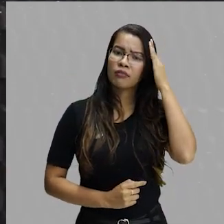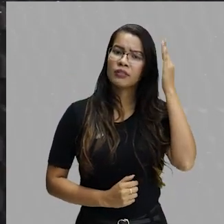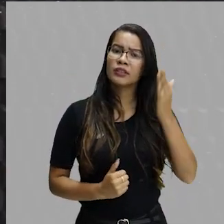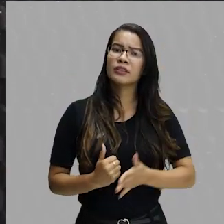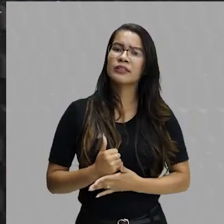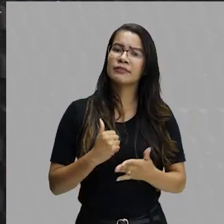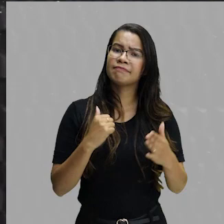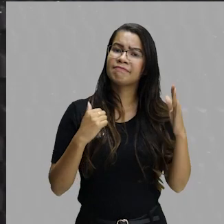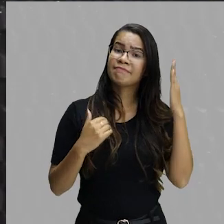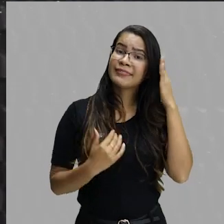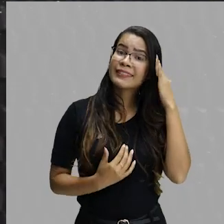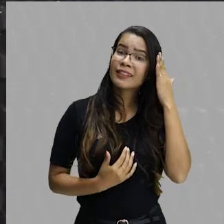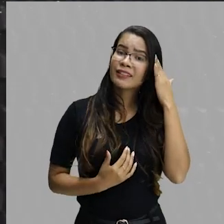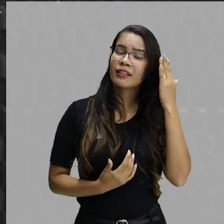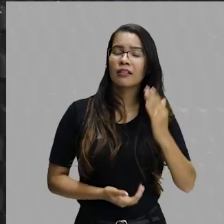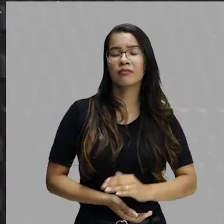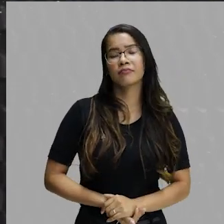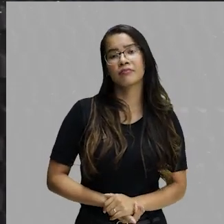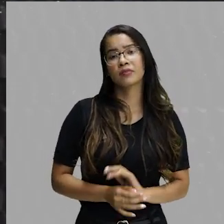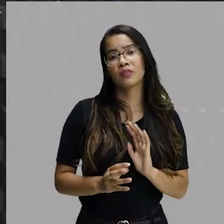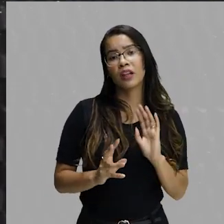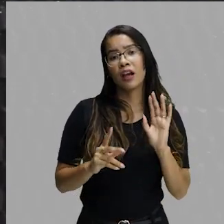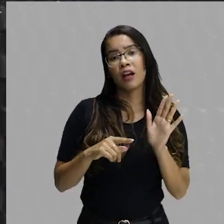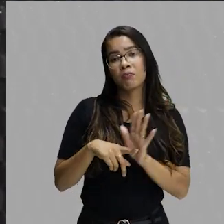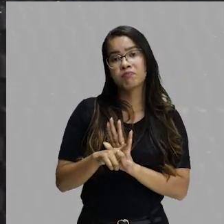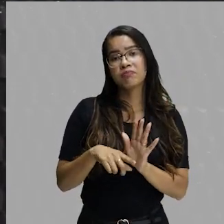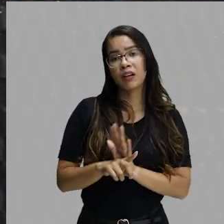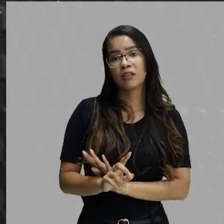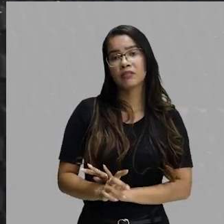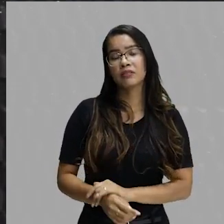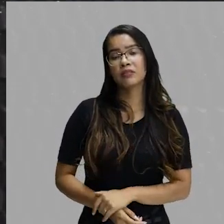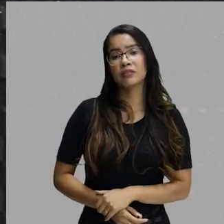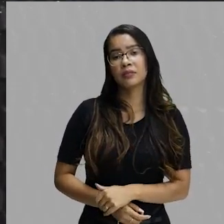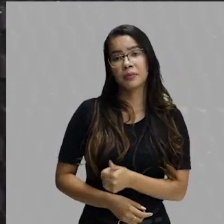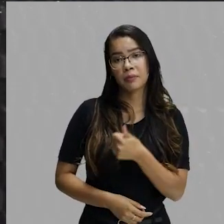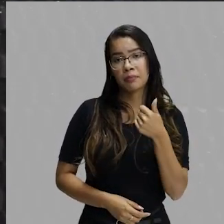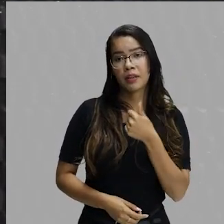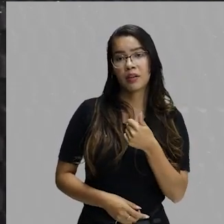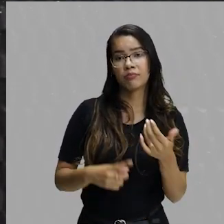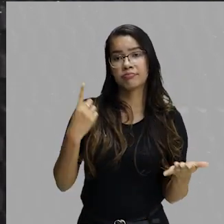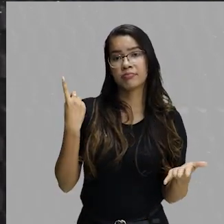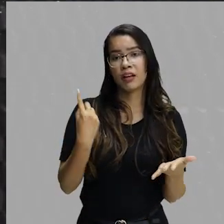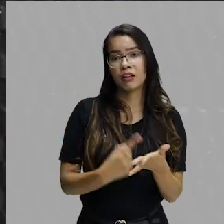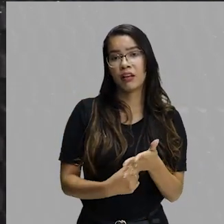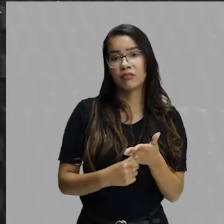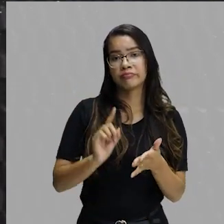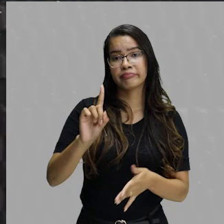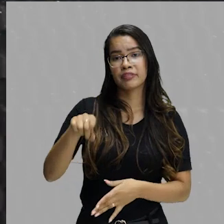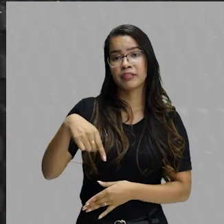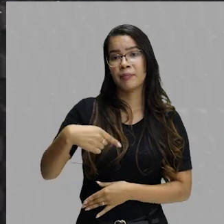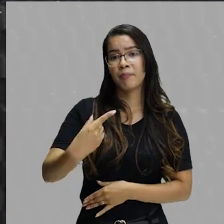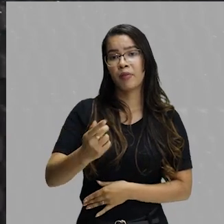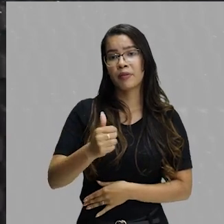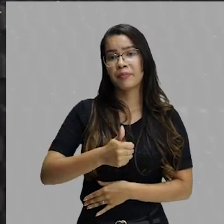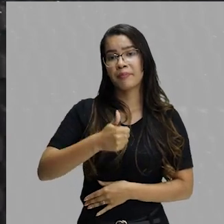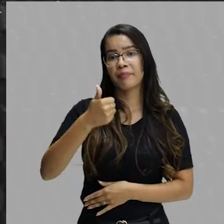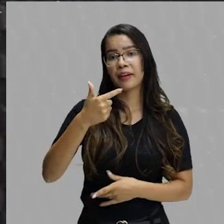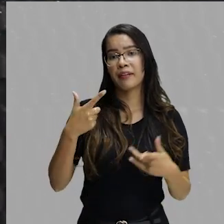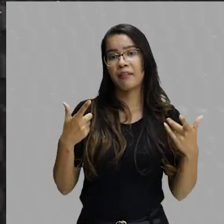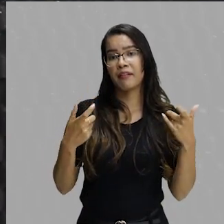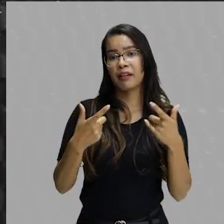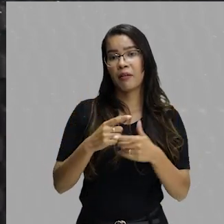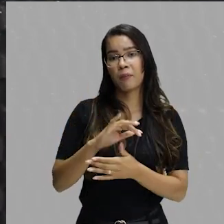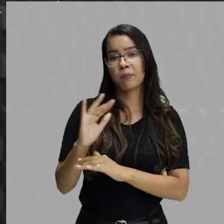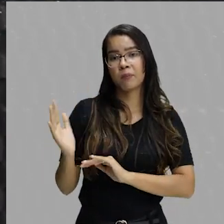nós compreendemos essa questão. Uma delas são os tratados pós-Primeira Guerra Mundial. Os tratados que